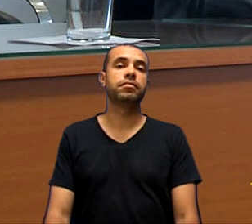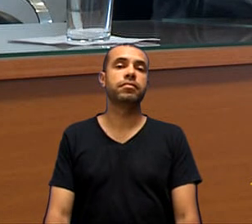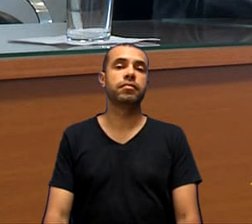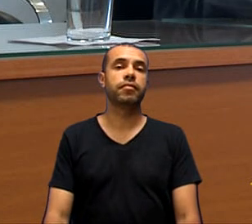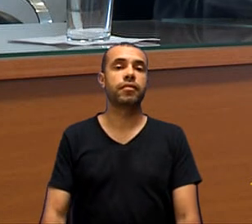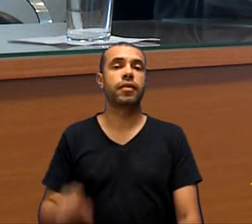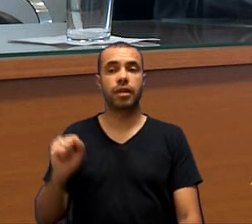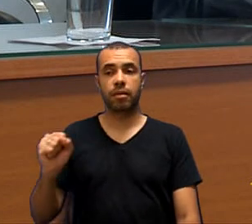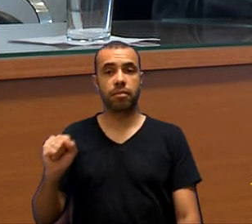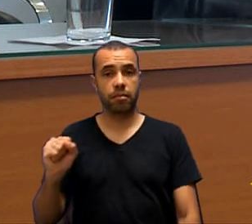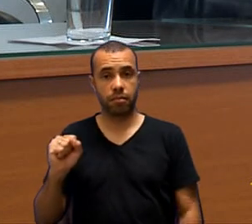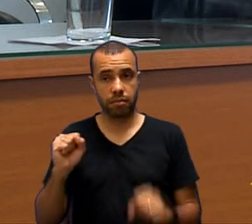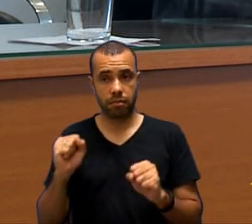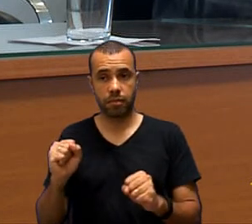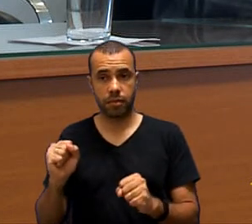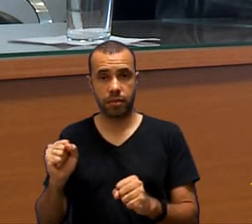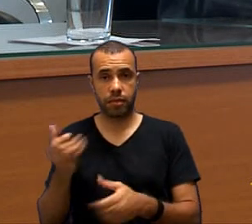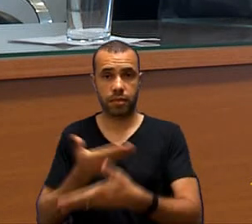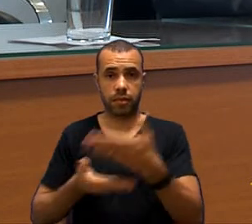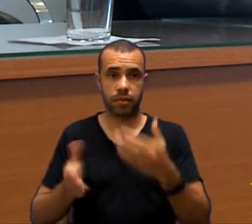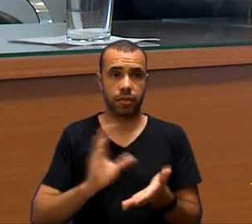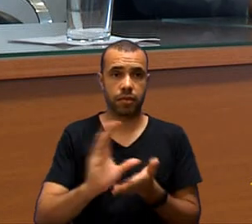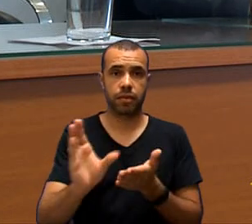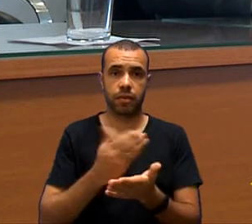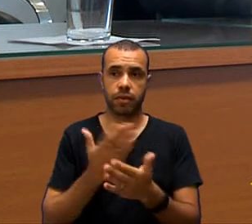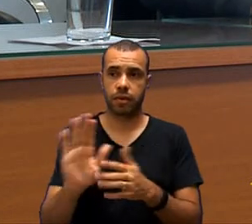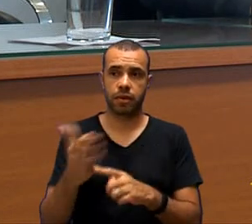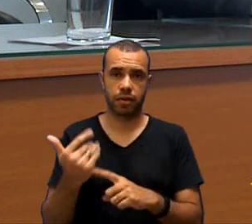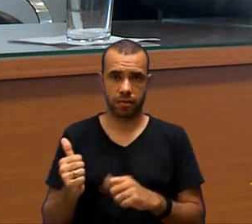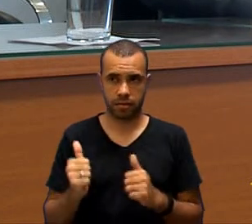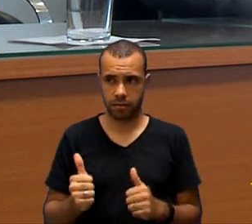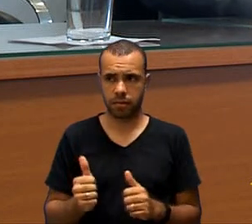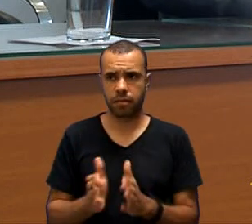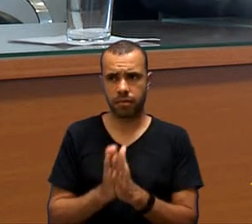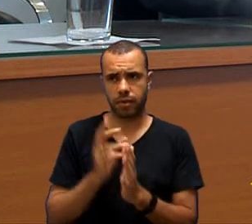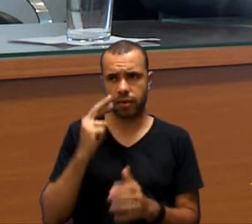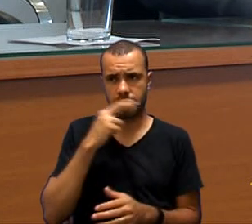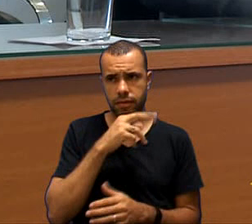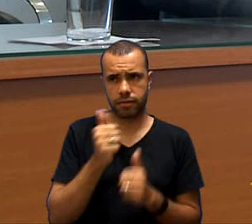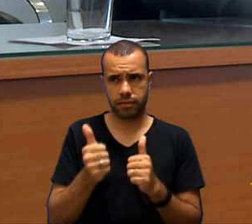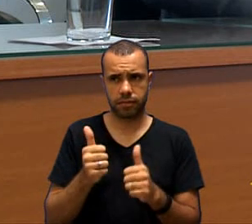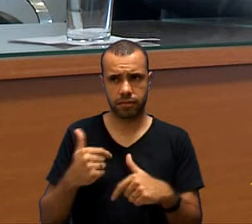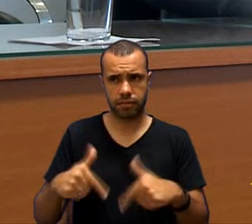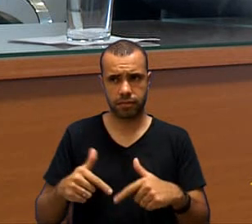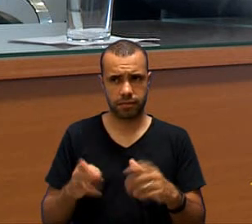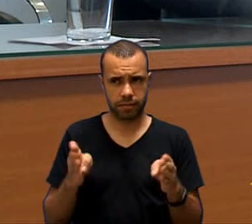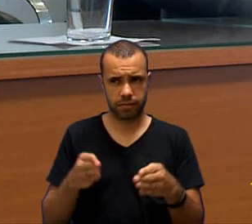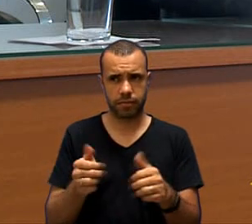Pode transferir também, dependendo do... Manga, por favor, vamos trabalhar em cima disso.